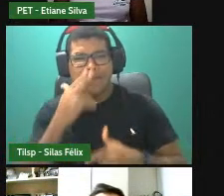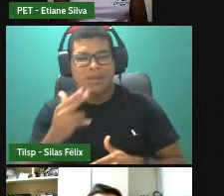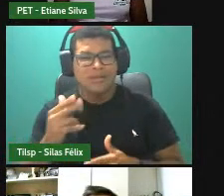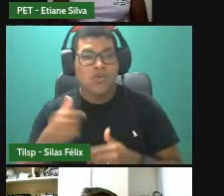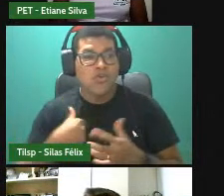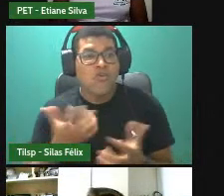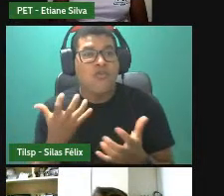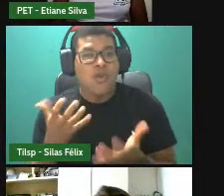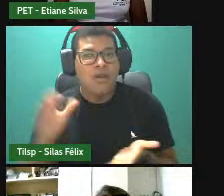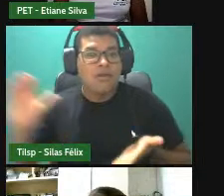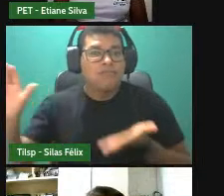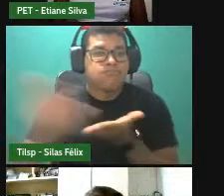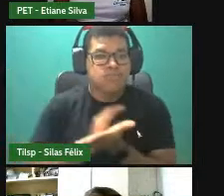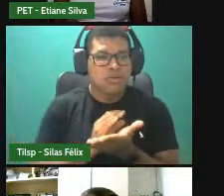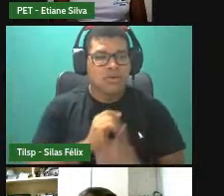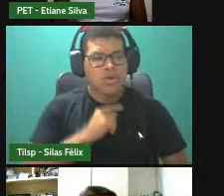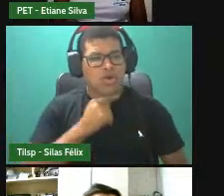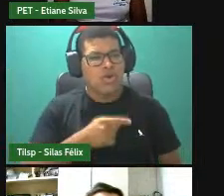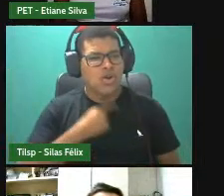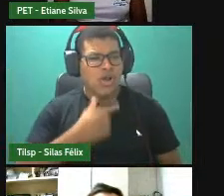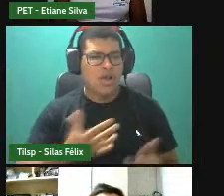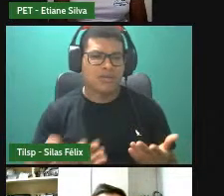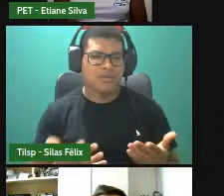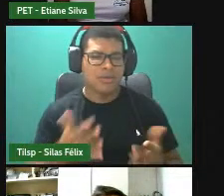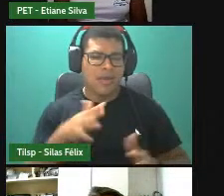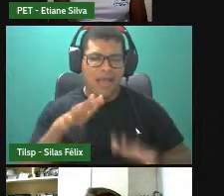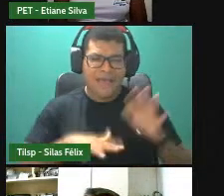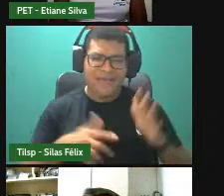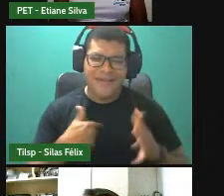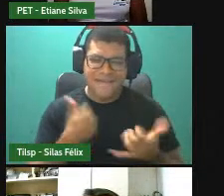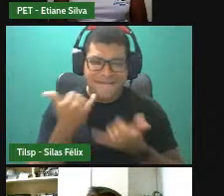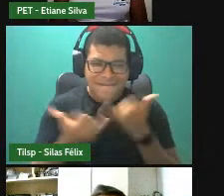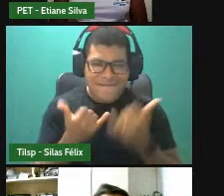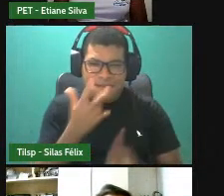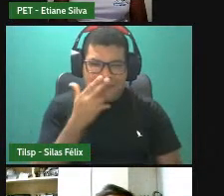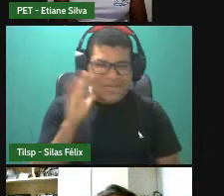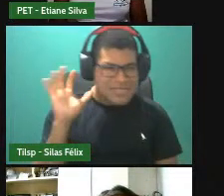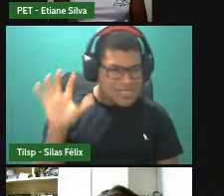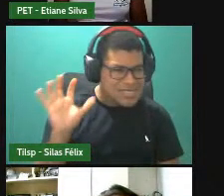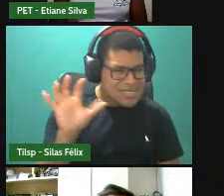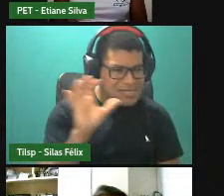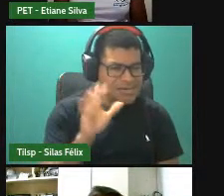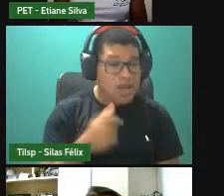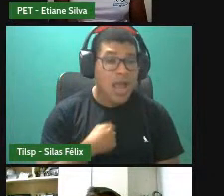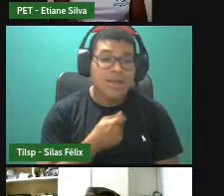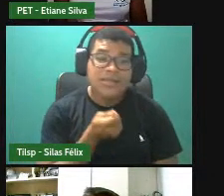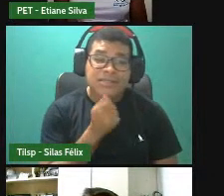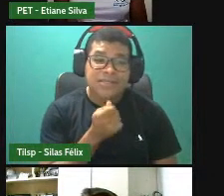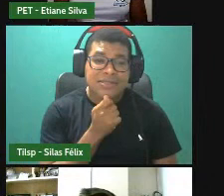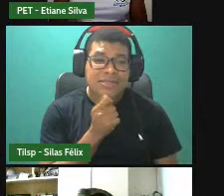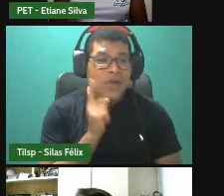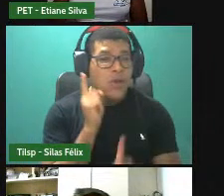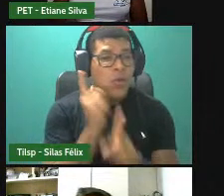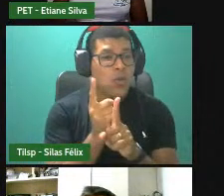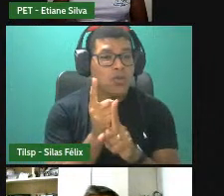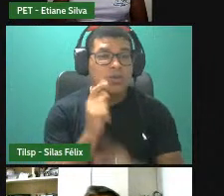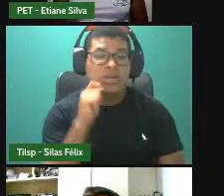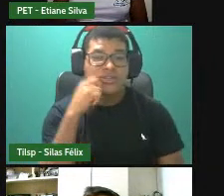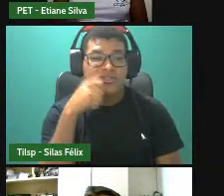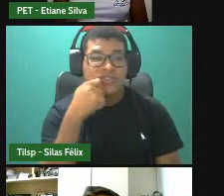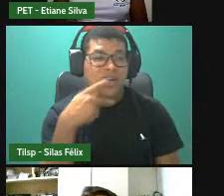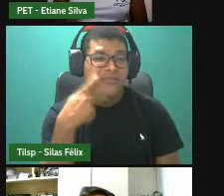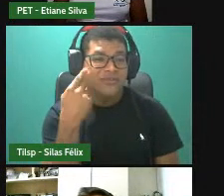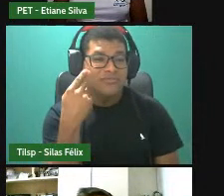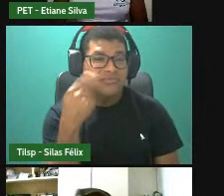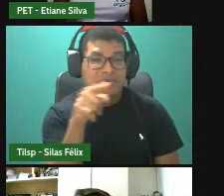que gostaria. E eu sempre brinco num tom de provocação, né, que eu ainda não encontrei nenhum cirurgião dentista, às vezes numa situação